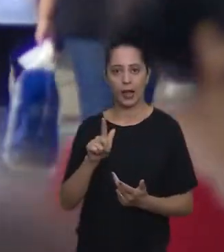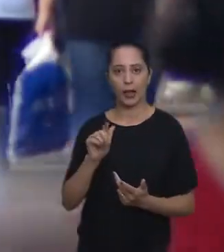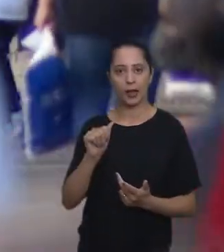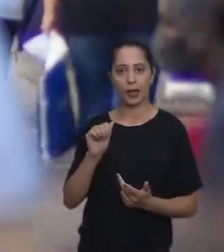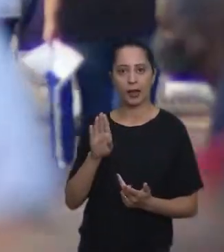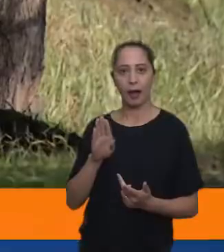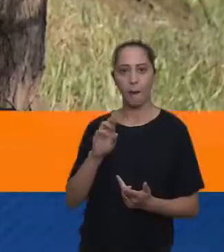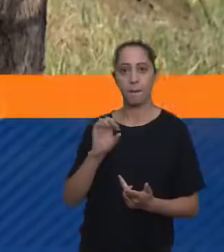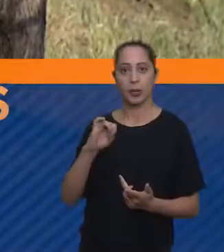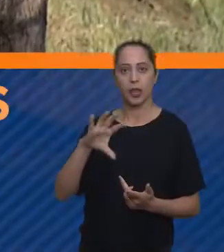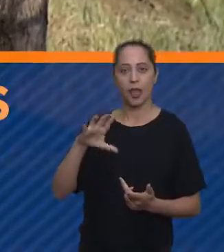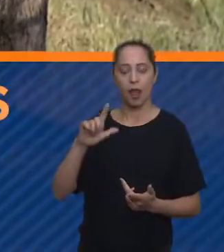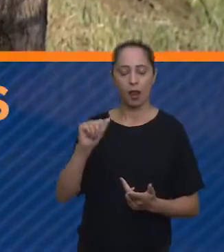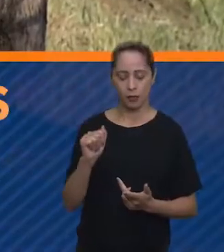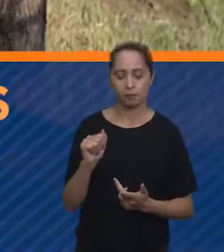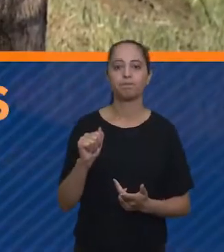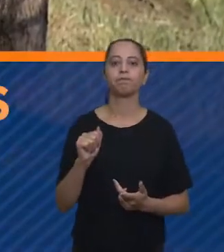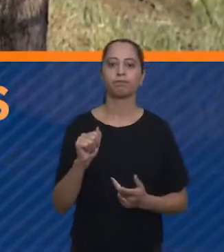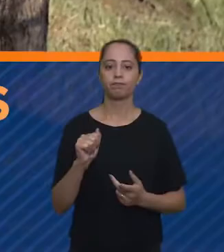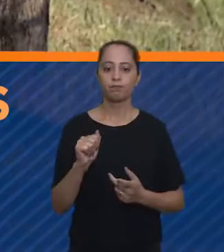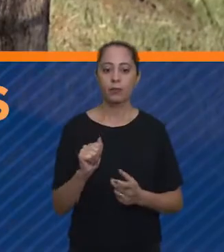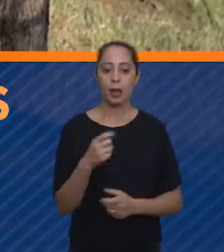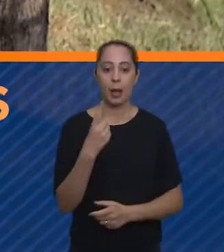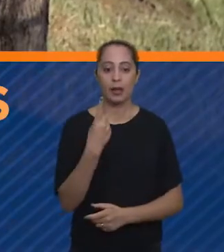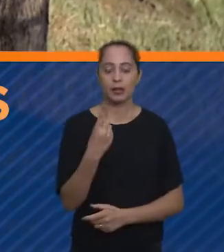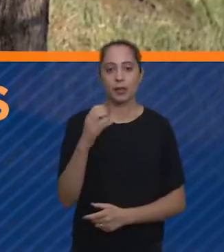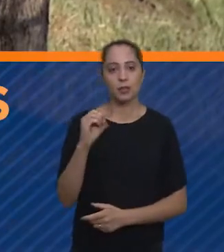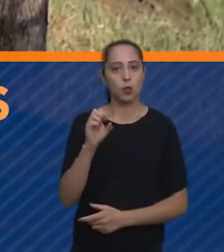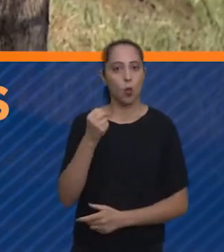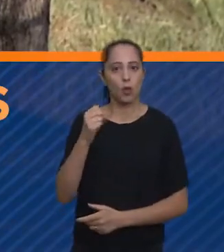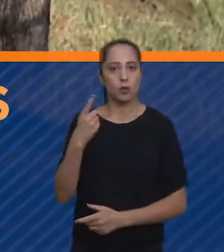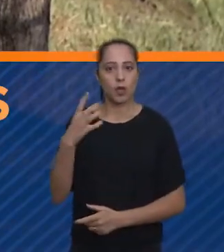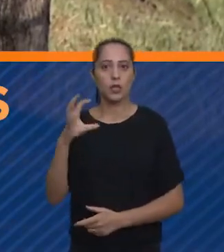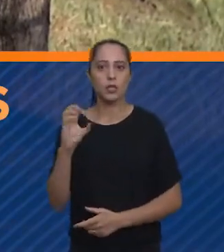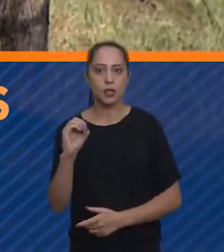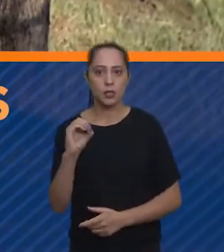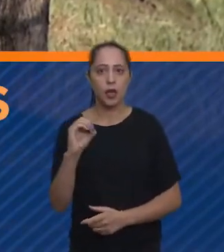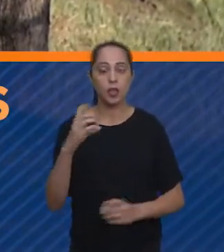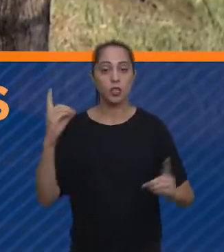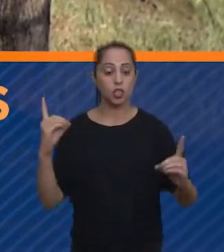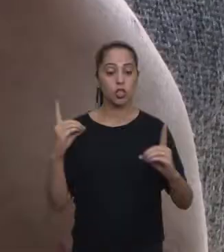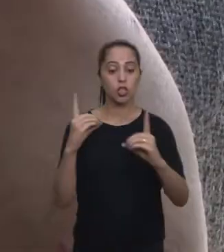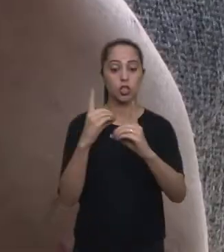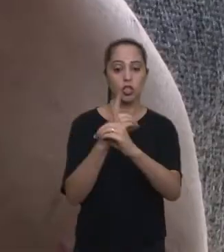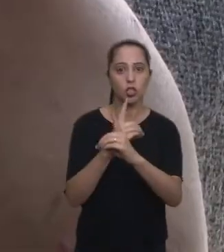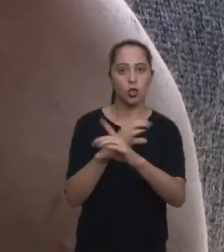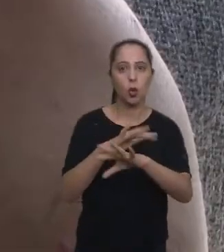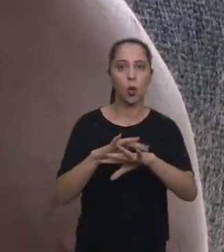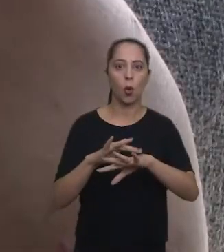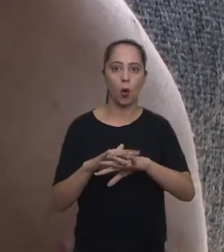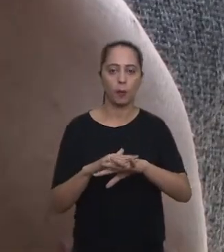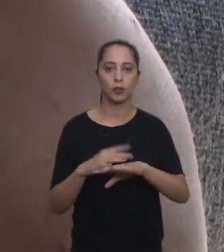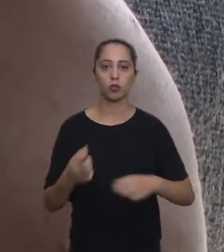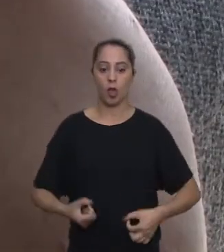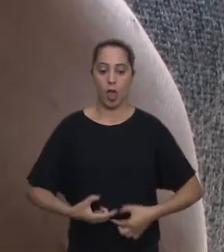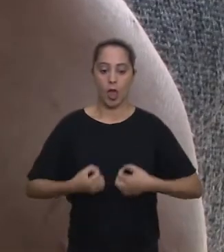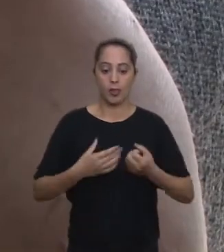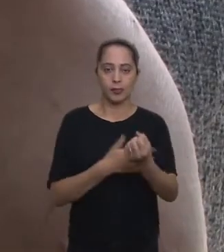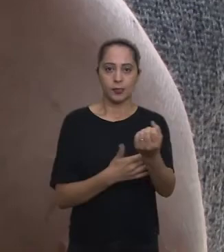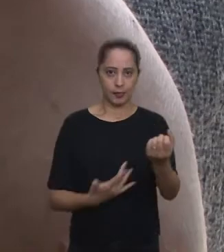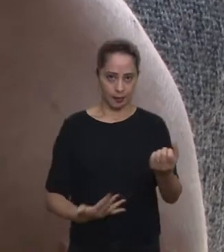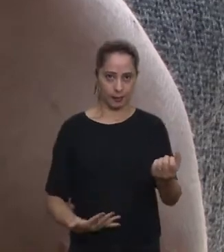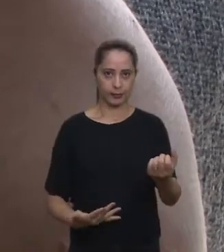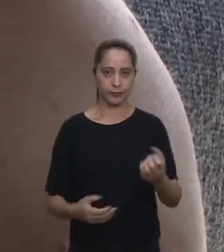Nacional do Câncer, mais de 10.800 pessoas são notificadas com a leucemia, uma doença maligna que tem